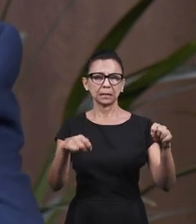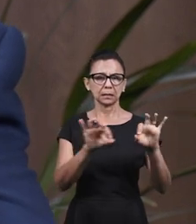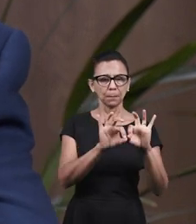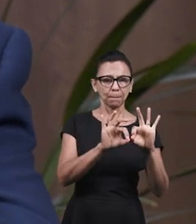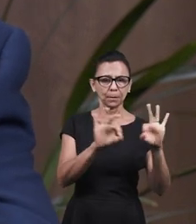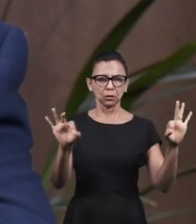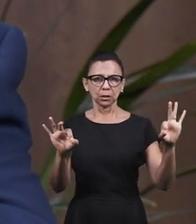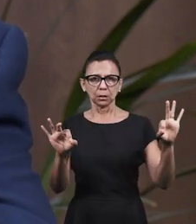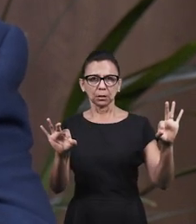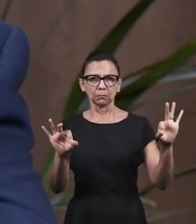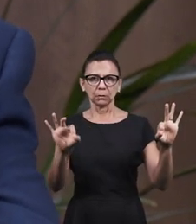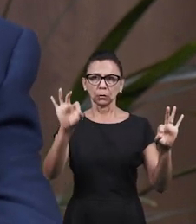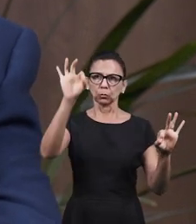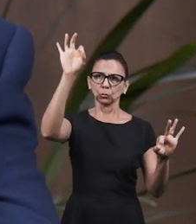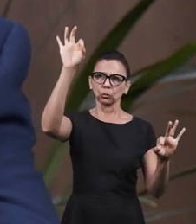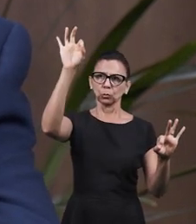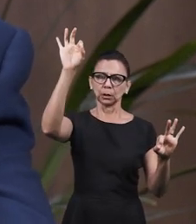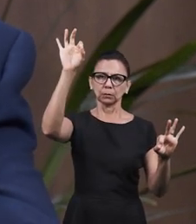mensurável.